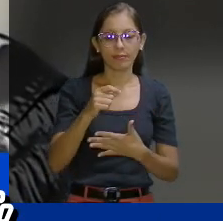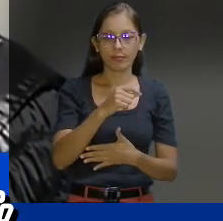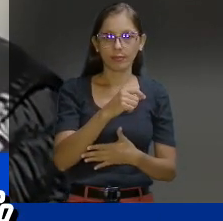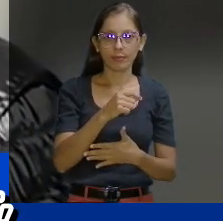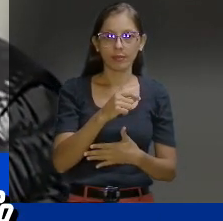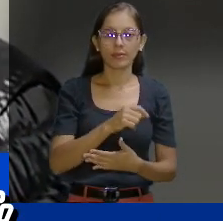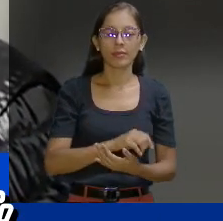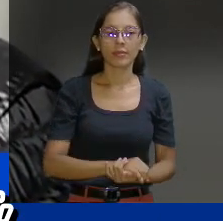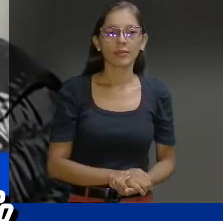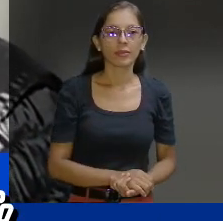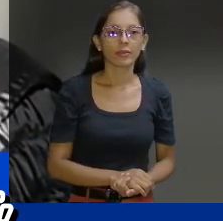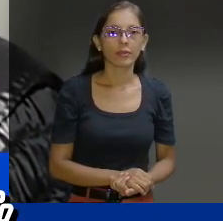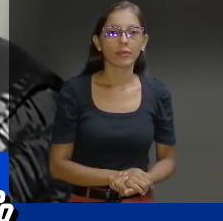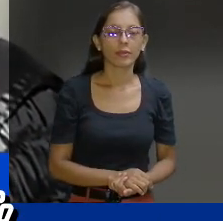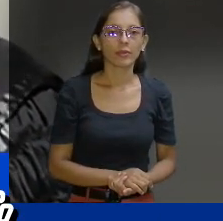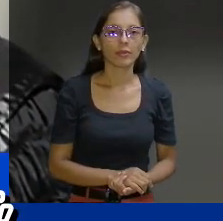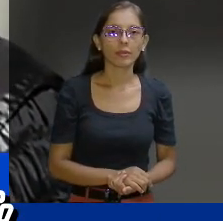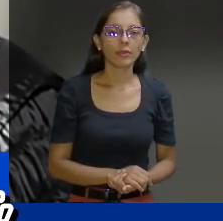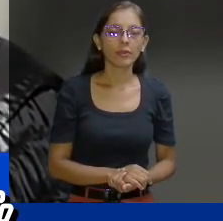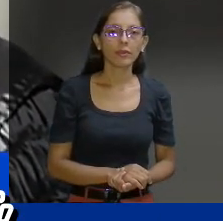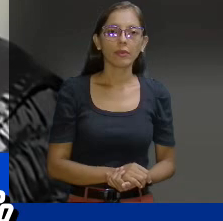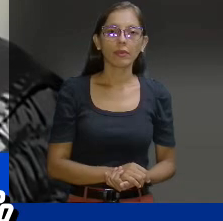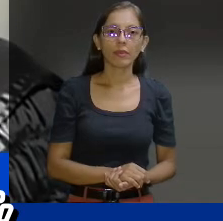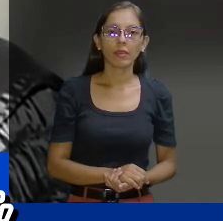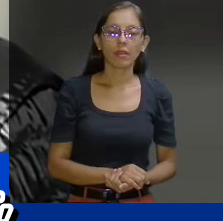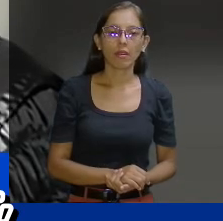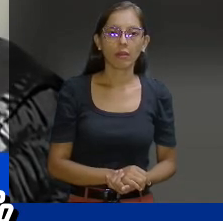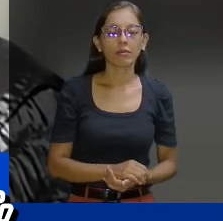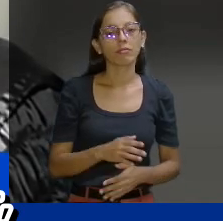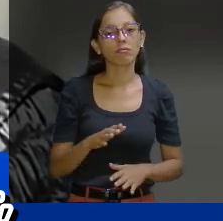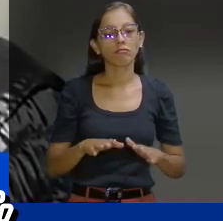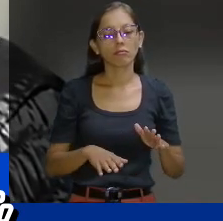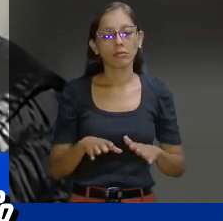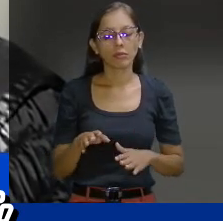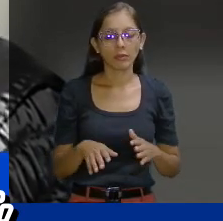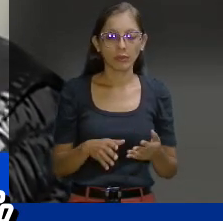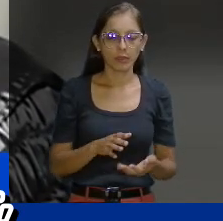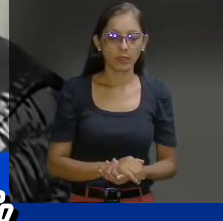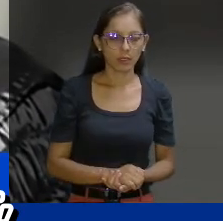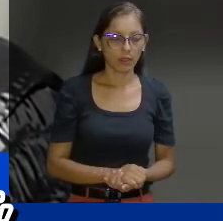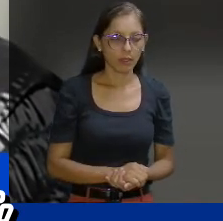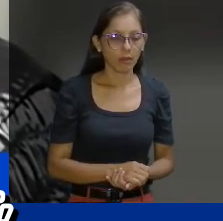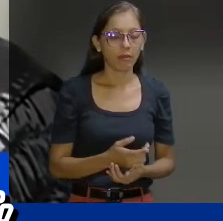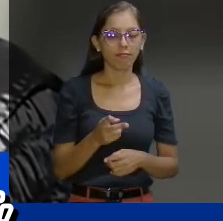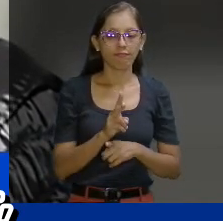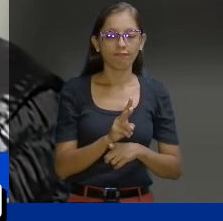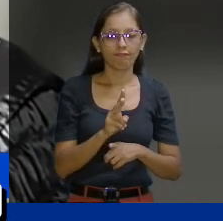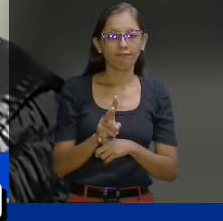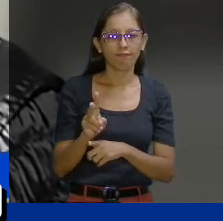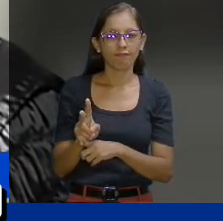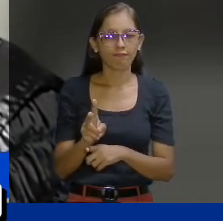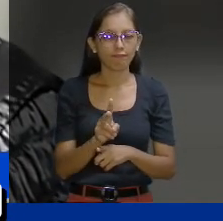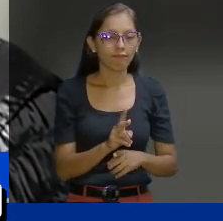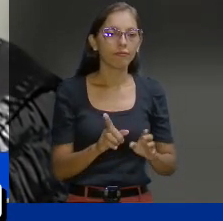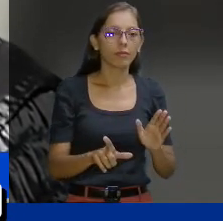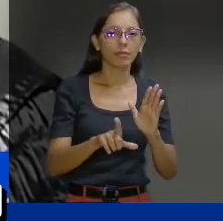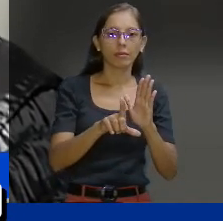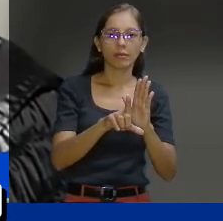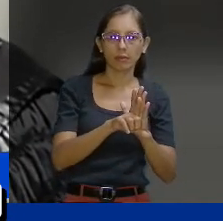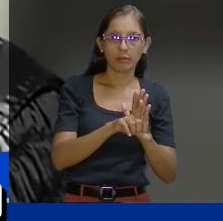se apresentando, a partir, naturalmente, de impugnações do fiscal da lei, que é o Ministério